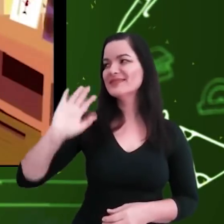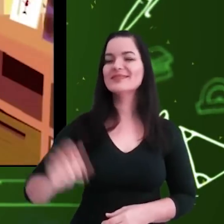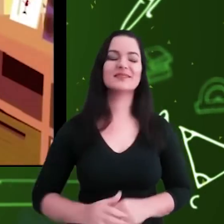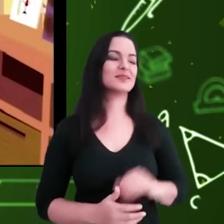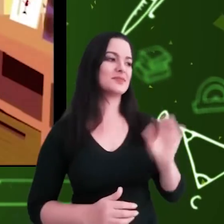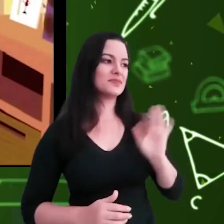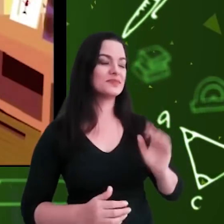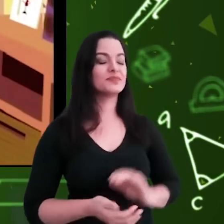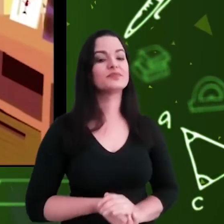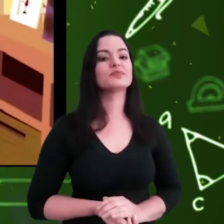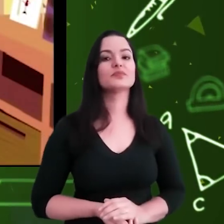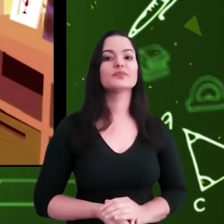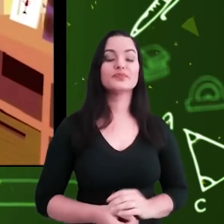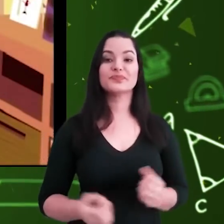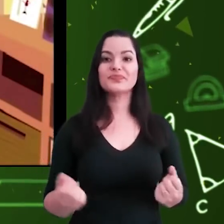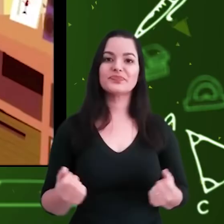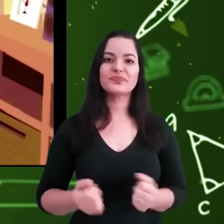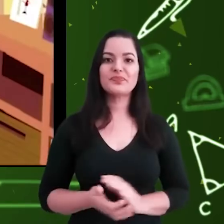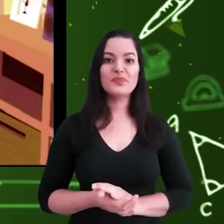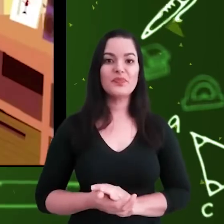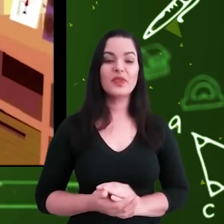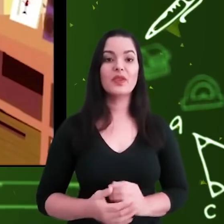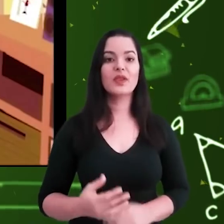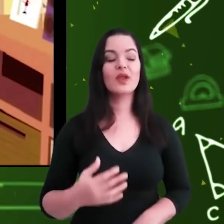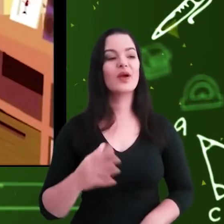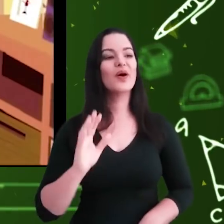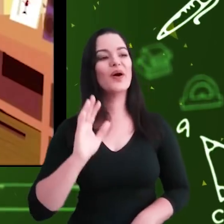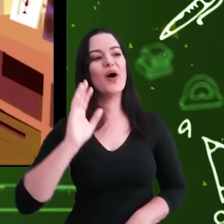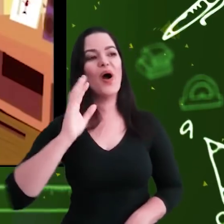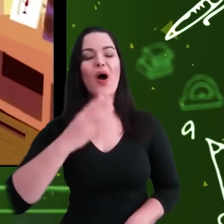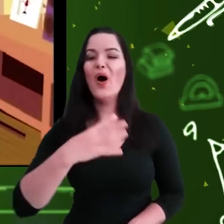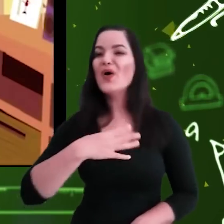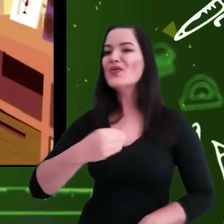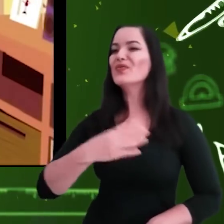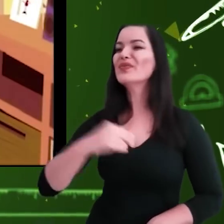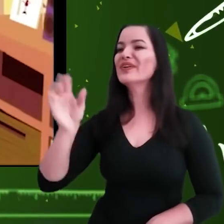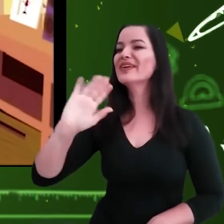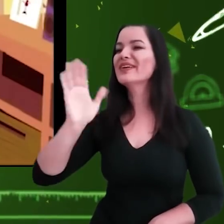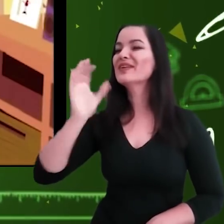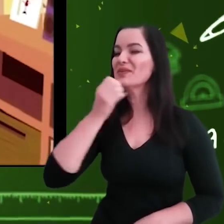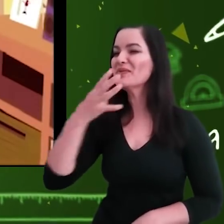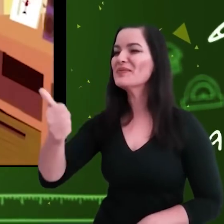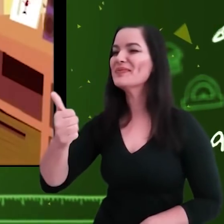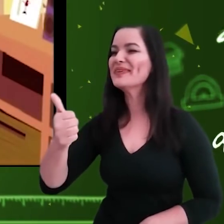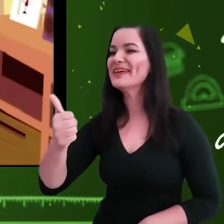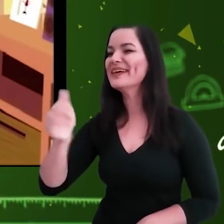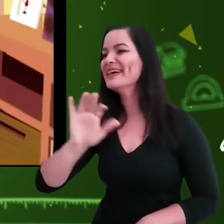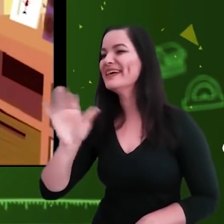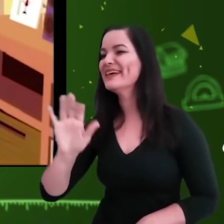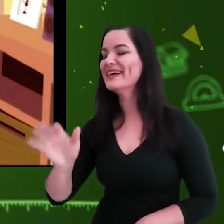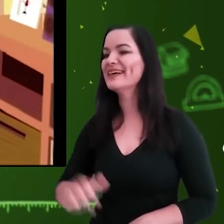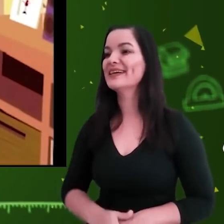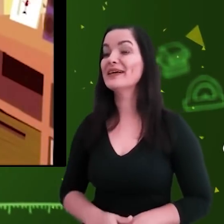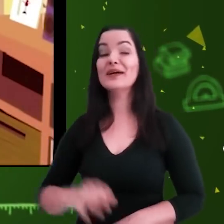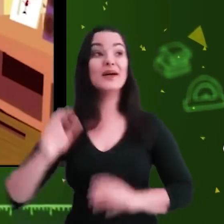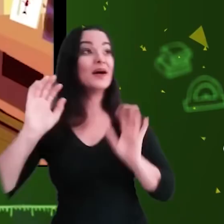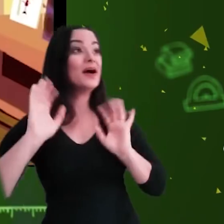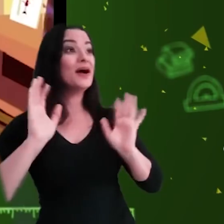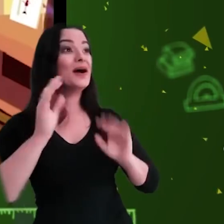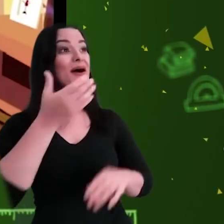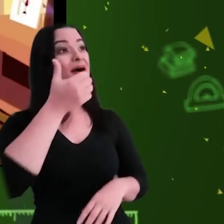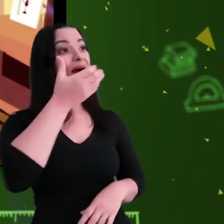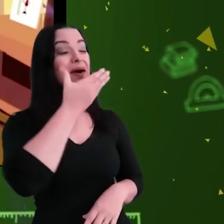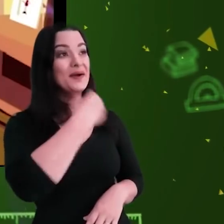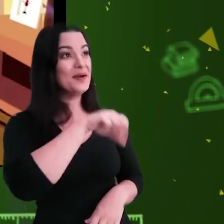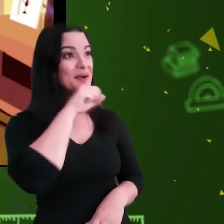Oi, crianças. Oi, pai. Tudo bem? Tudo. Mais um dia de